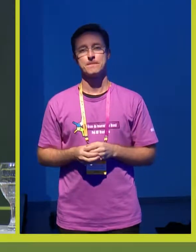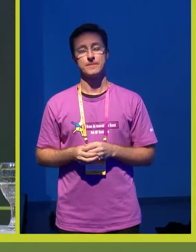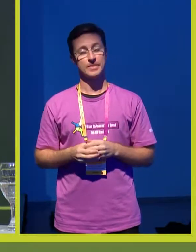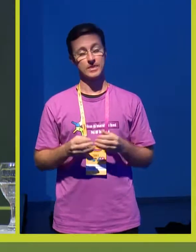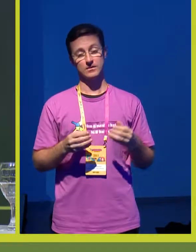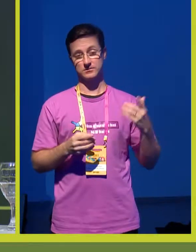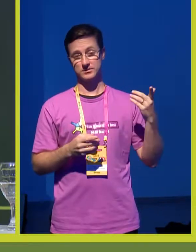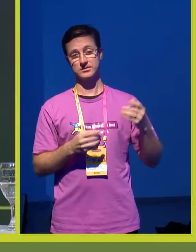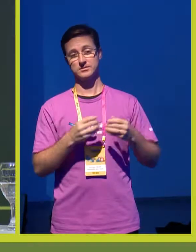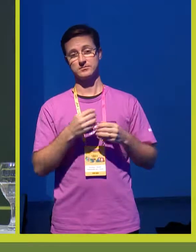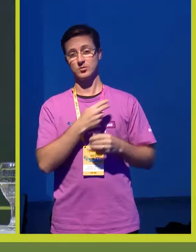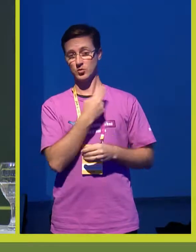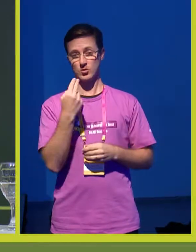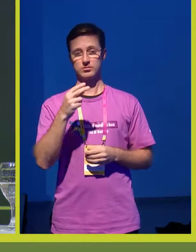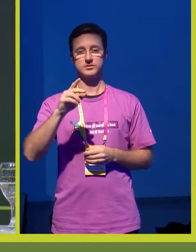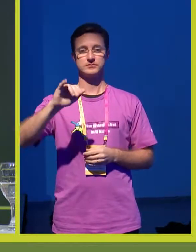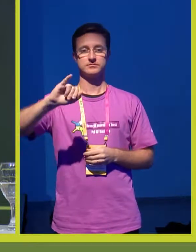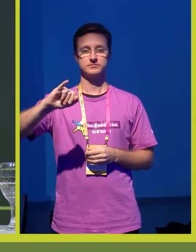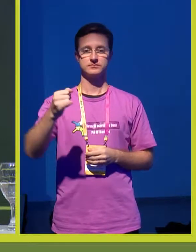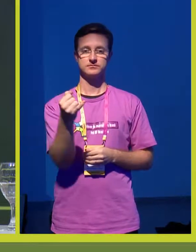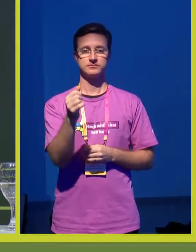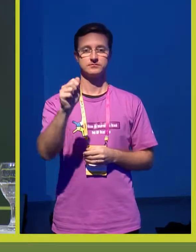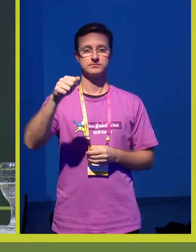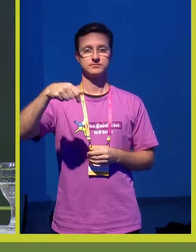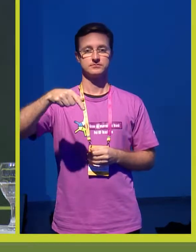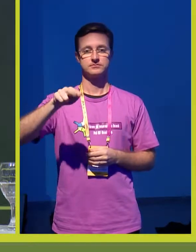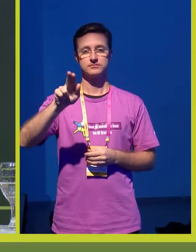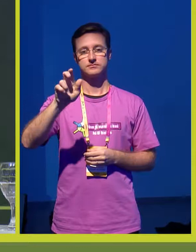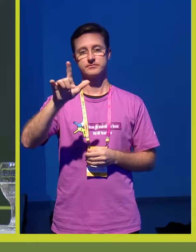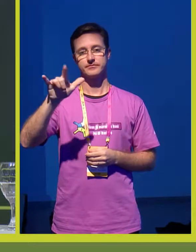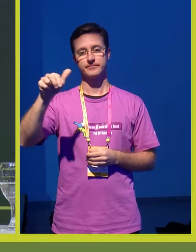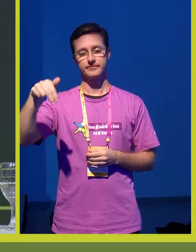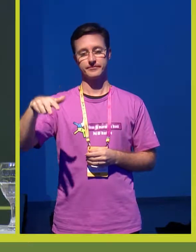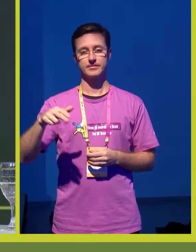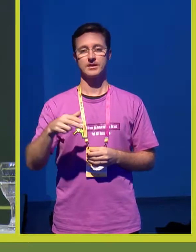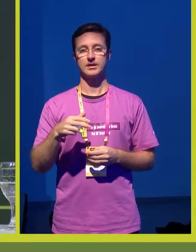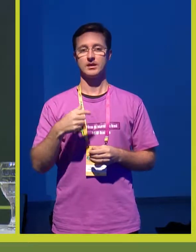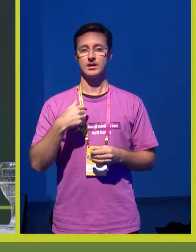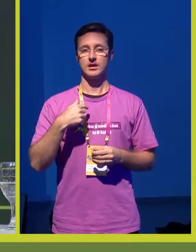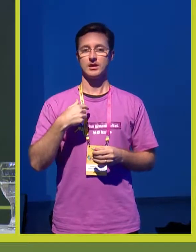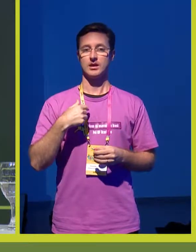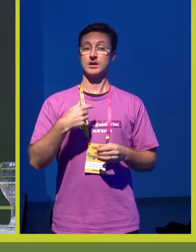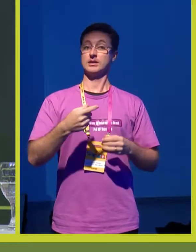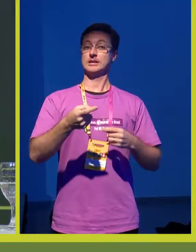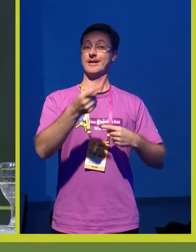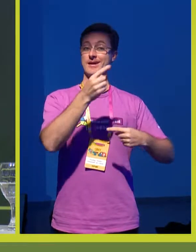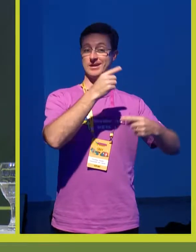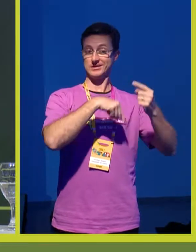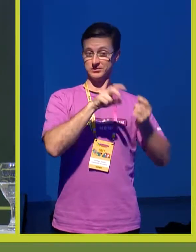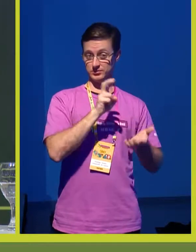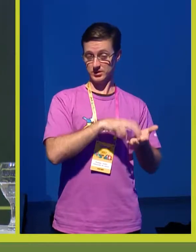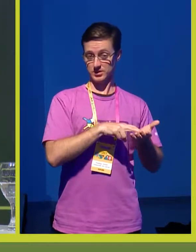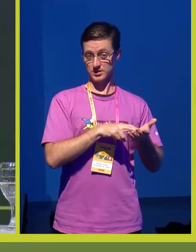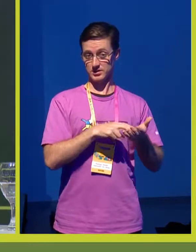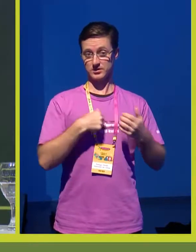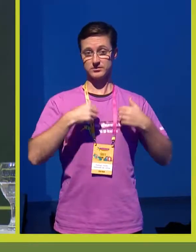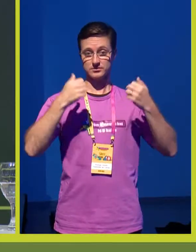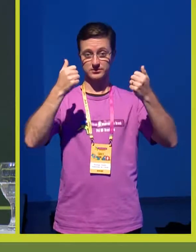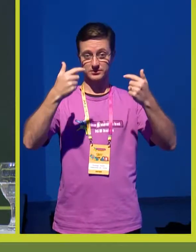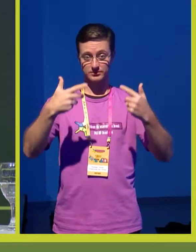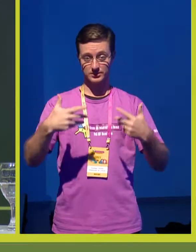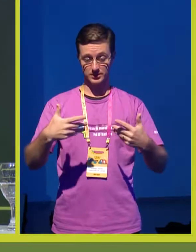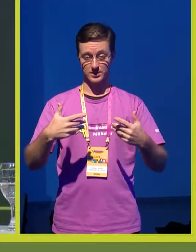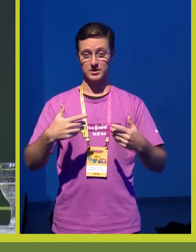meu nome é Jaqueline. Hoje mais cedo eu falei como representante do setor privado, mas agora eu estou no meu chapéu